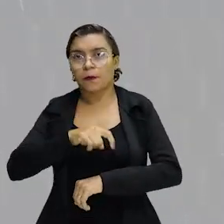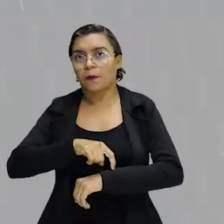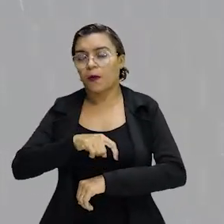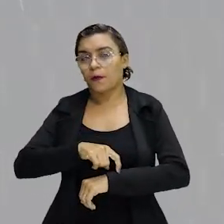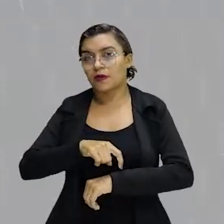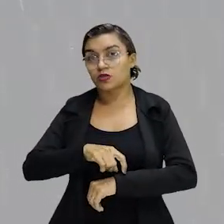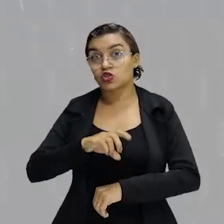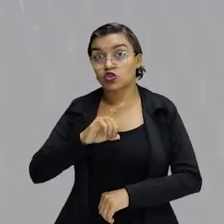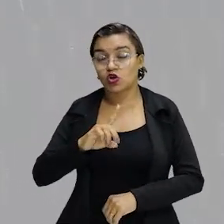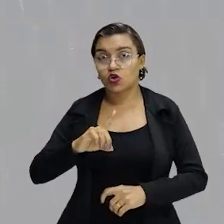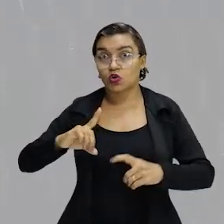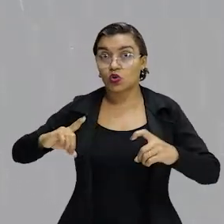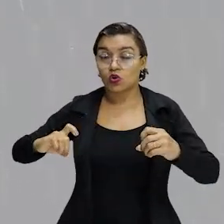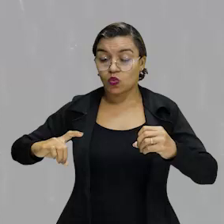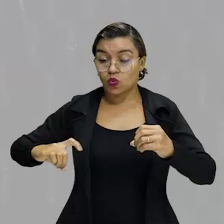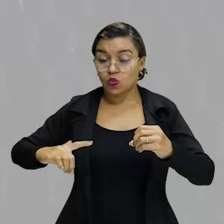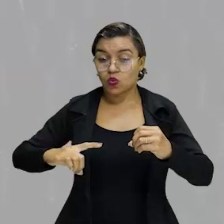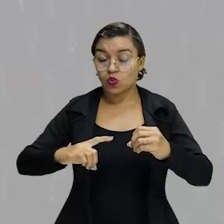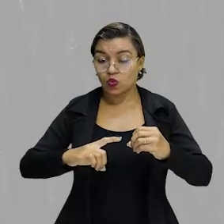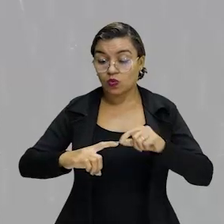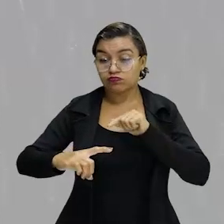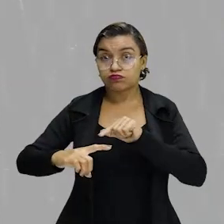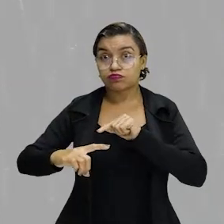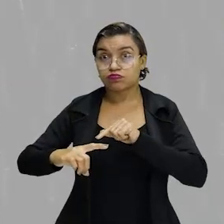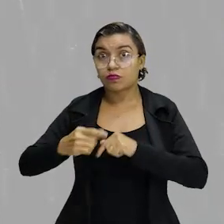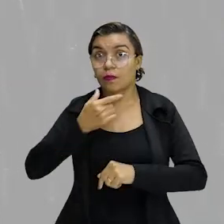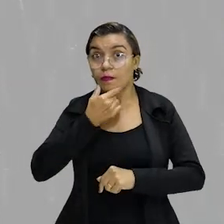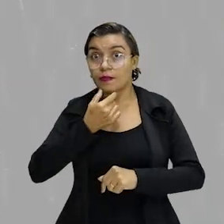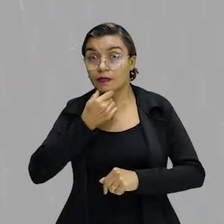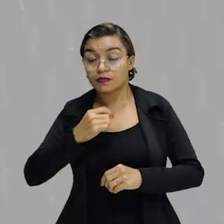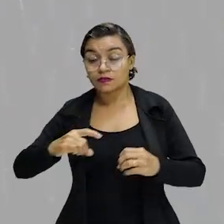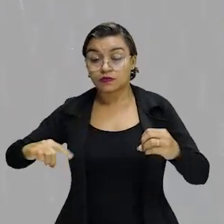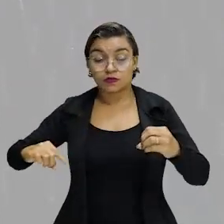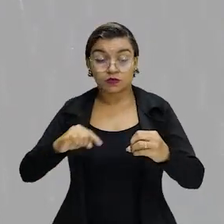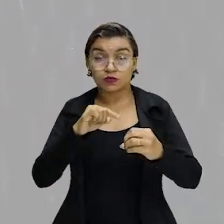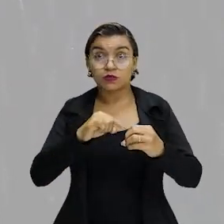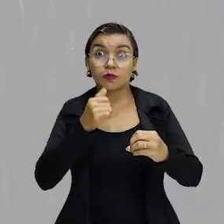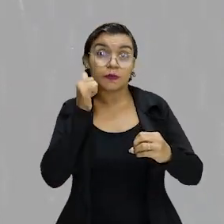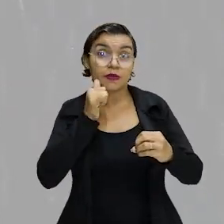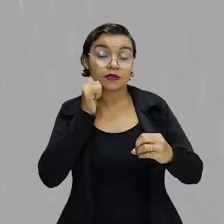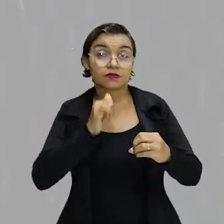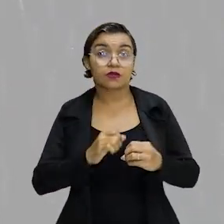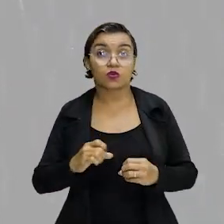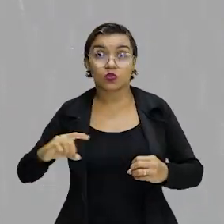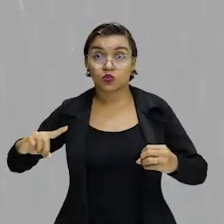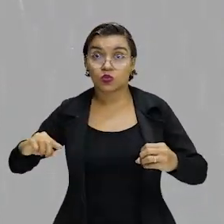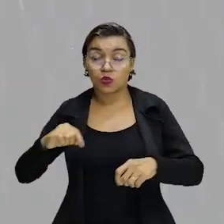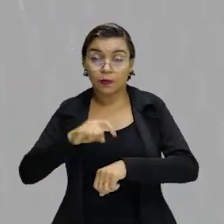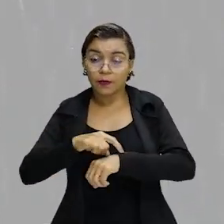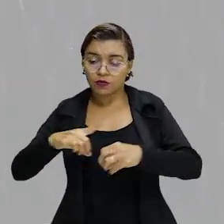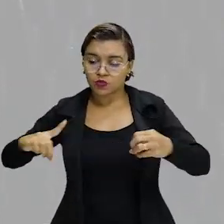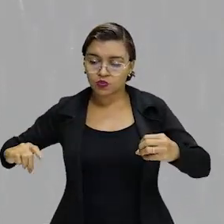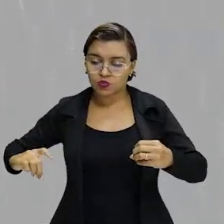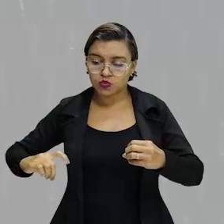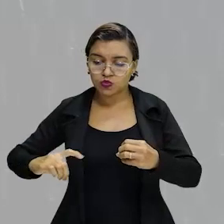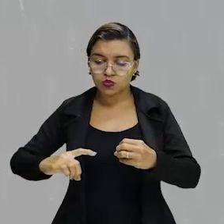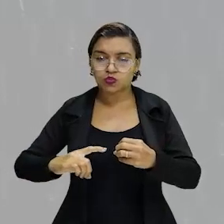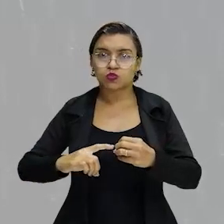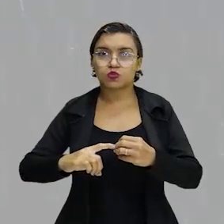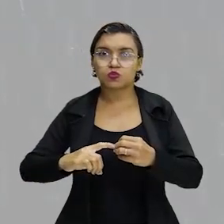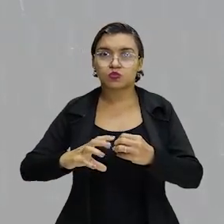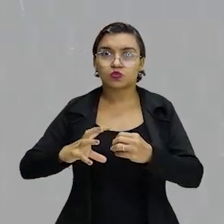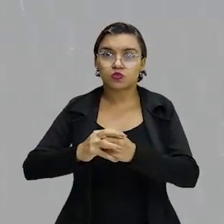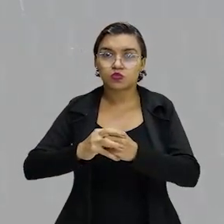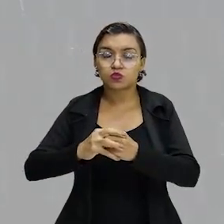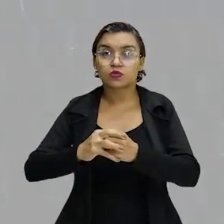apenas gameta. Tem dois gametas, o gameta masculino e o gameta feminino. Quando eles têm fecundação, eles vão gerar um